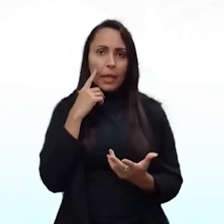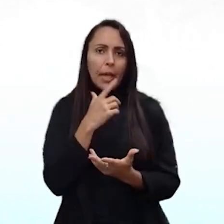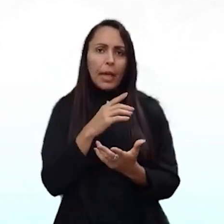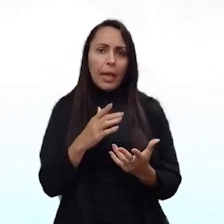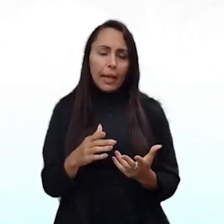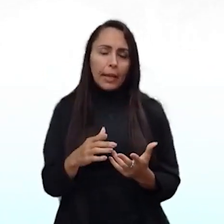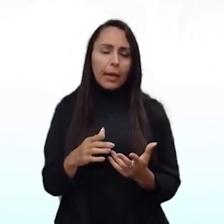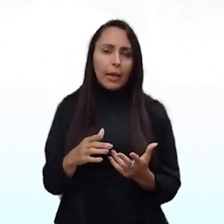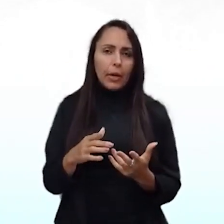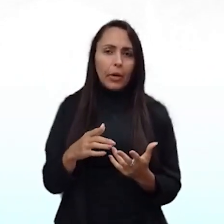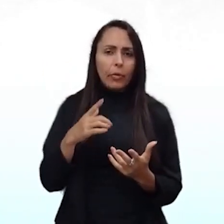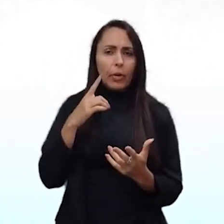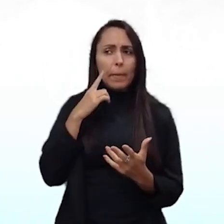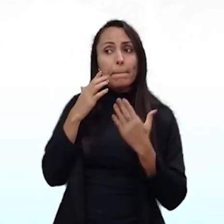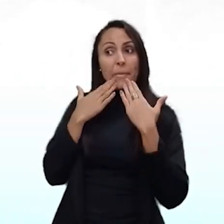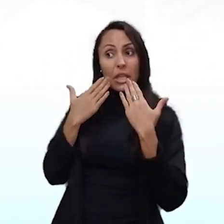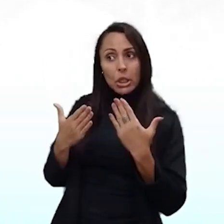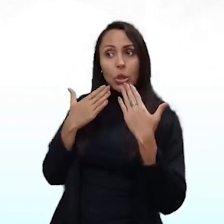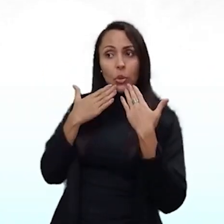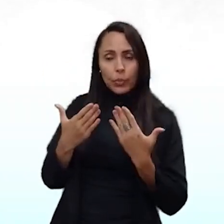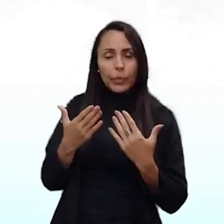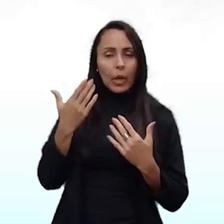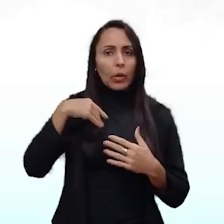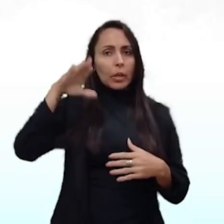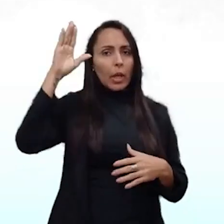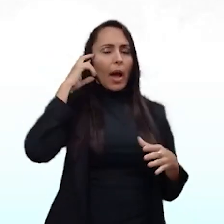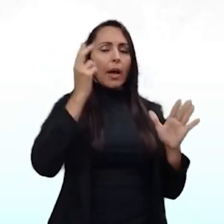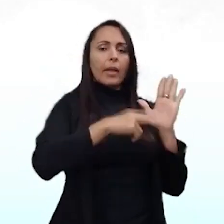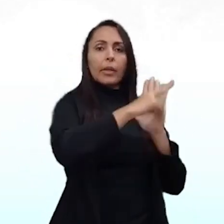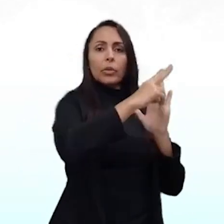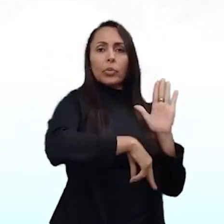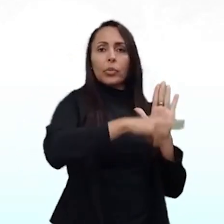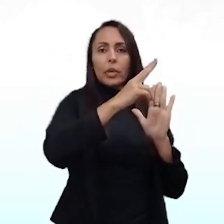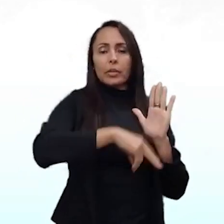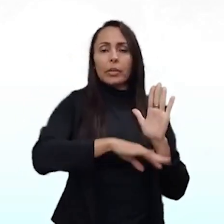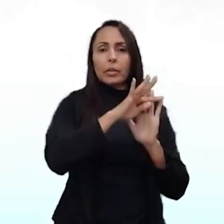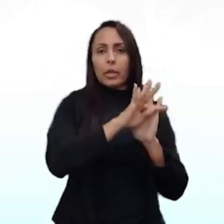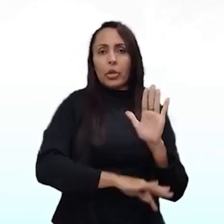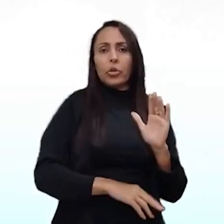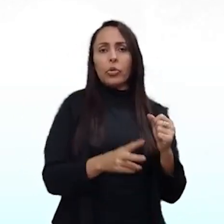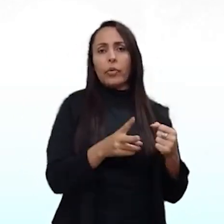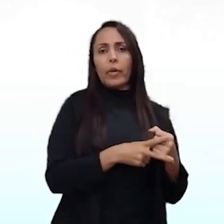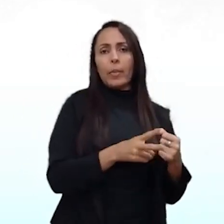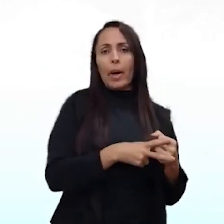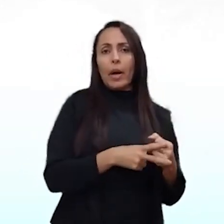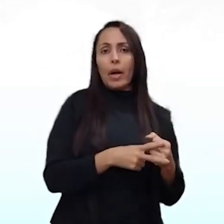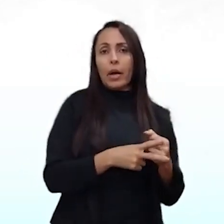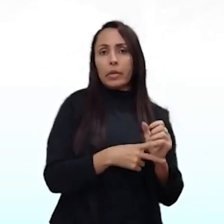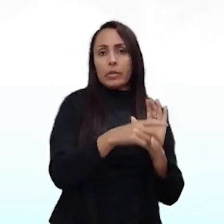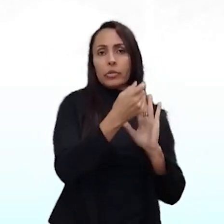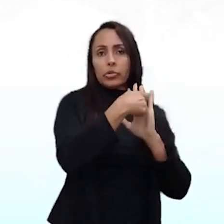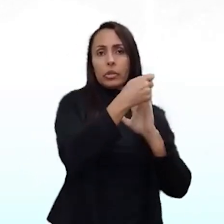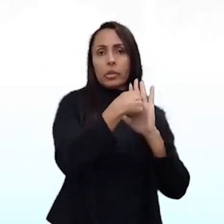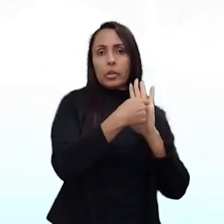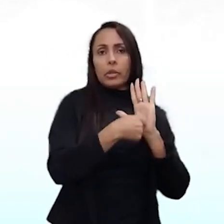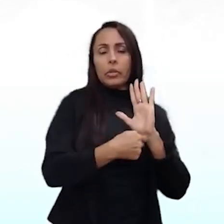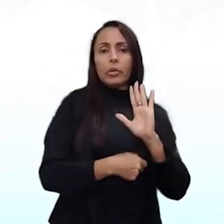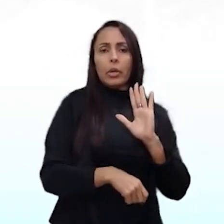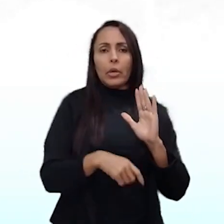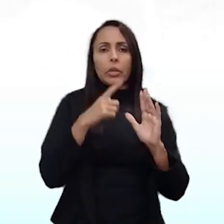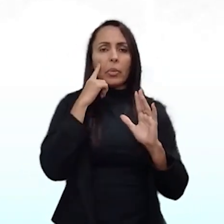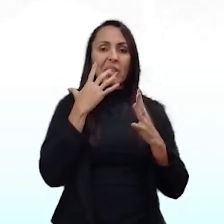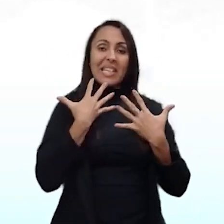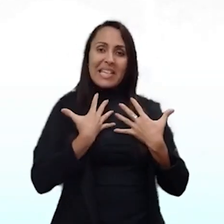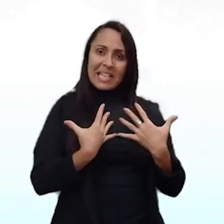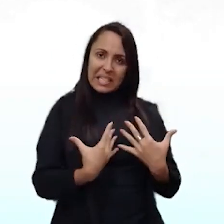vem cobrando mais do candidato a leitura de textos verbais, textos escritos. É uma forma de